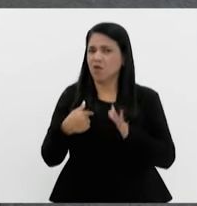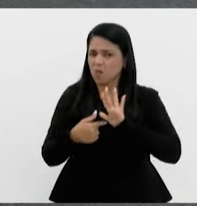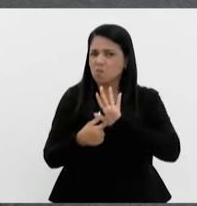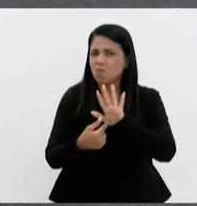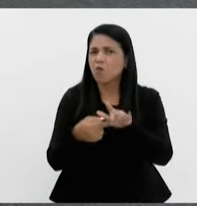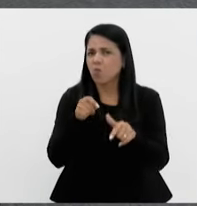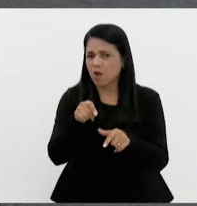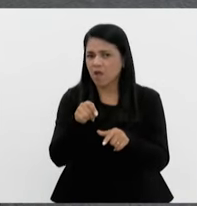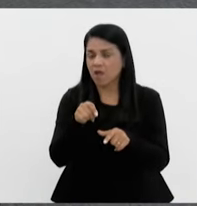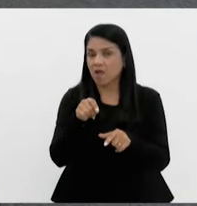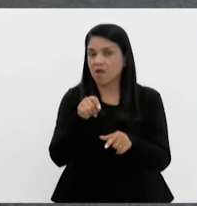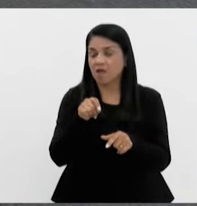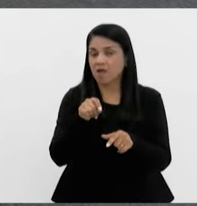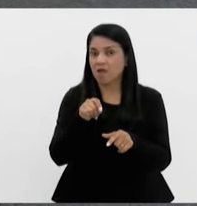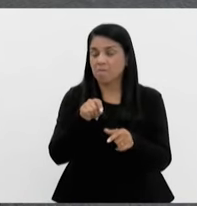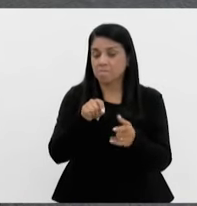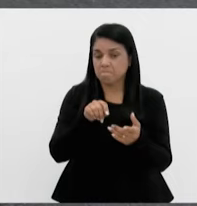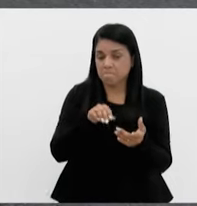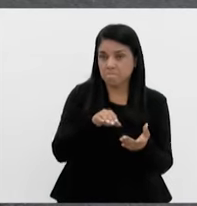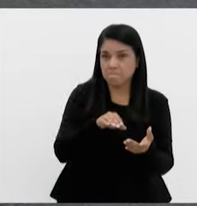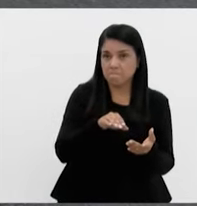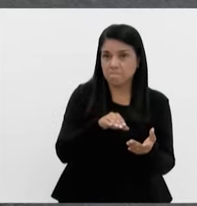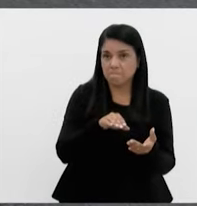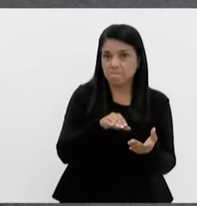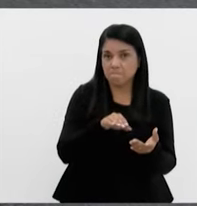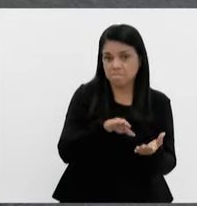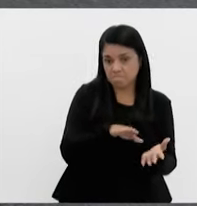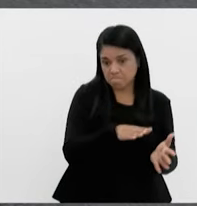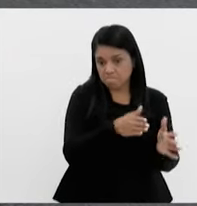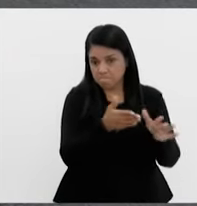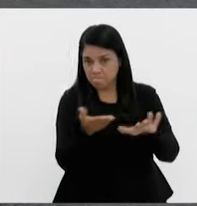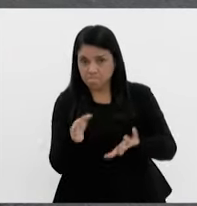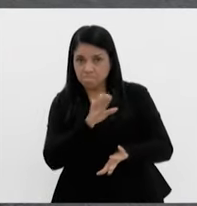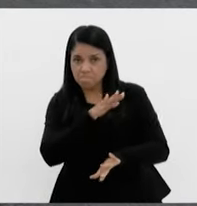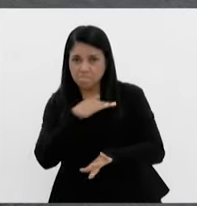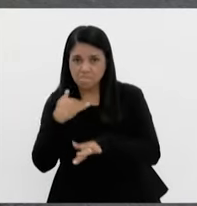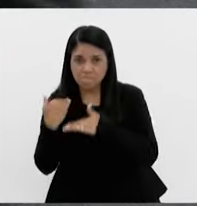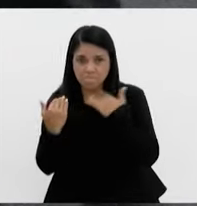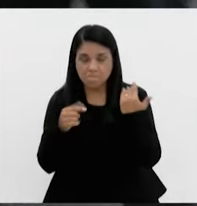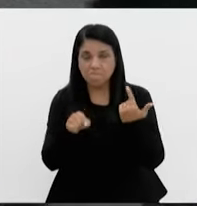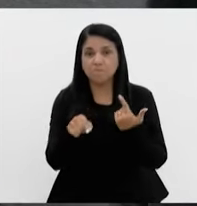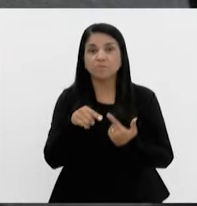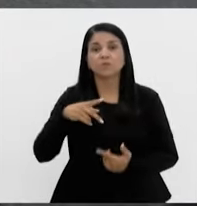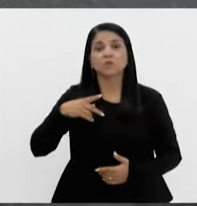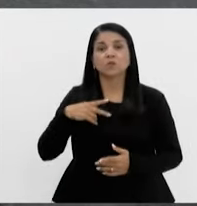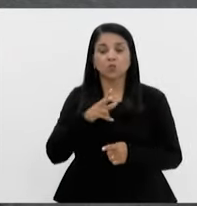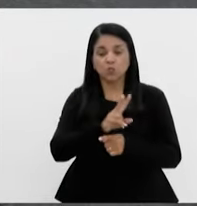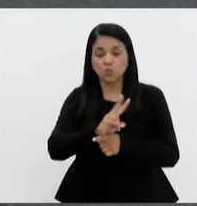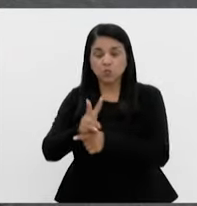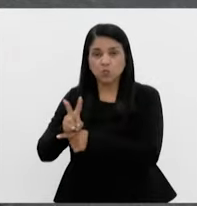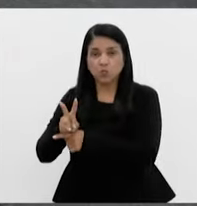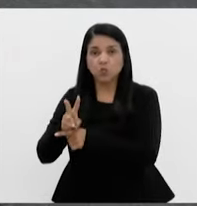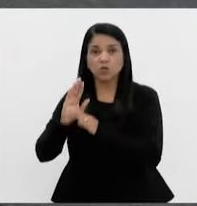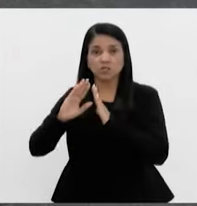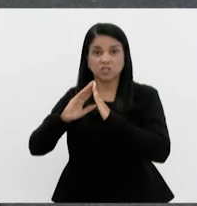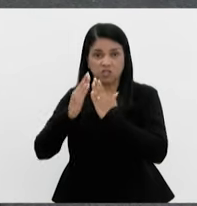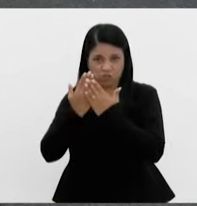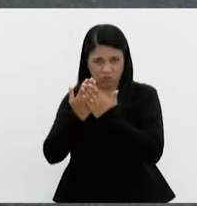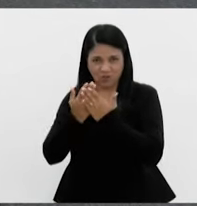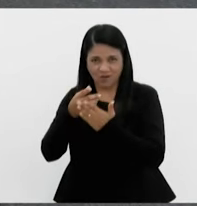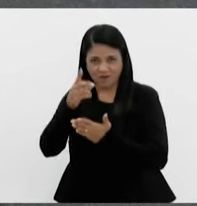que mataram aquele porteiro Sebastião Voss